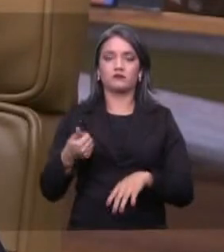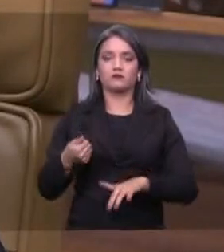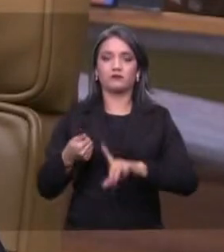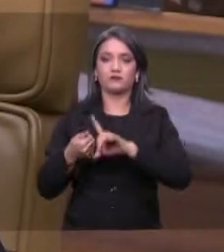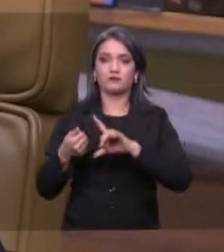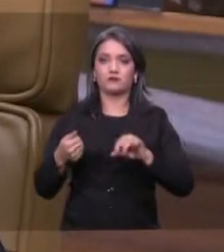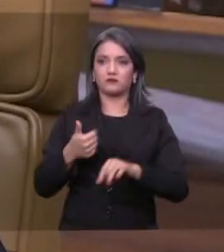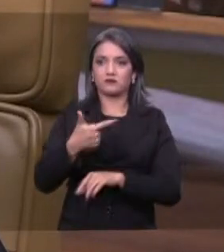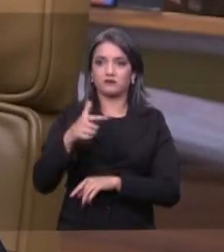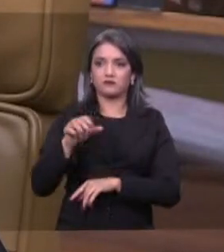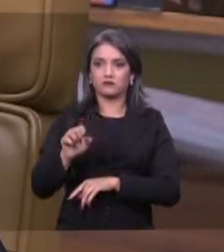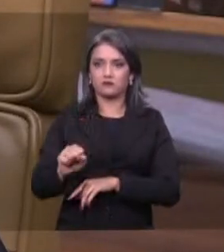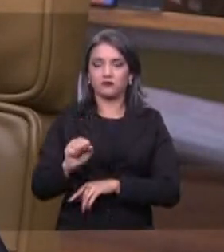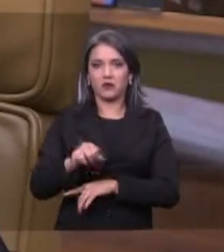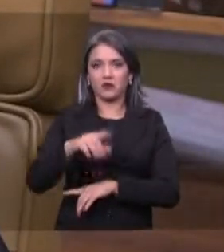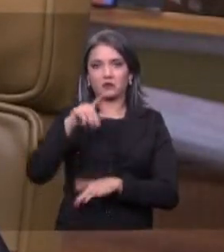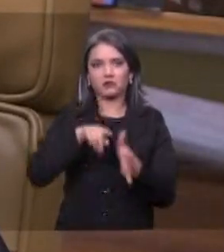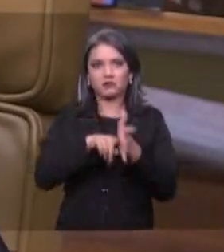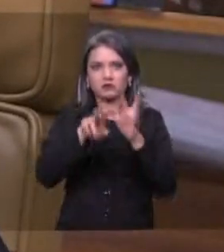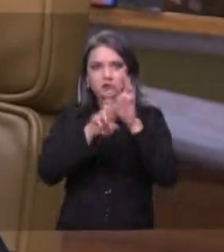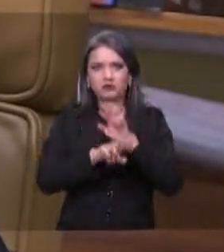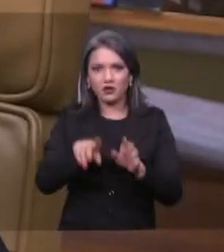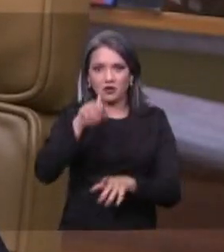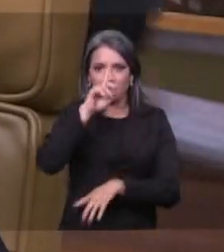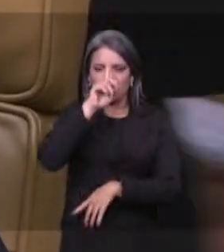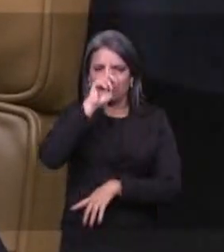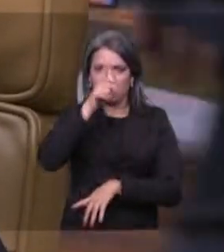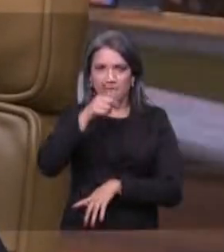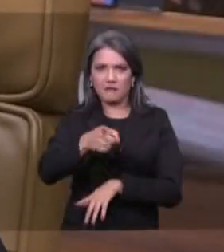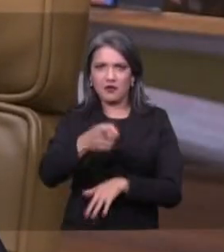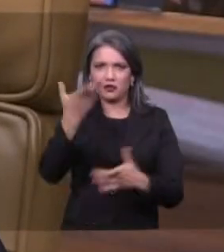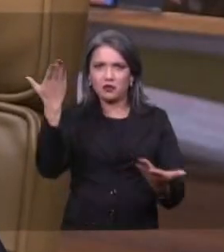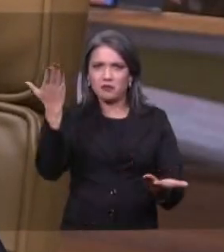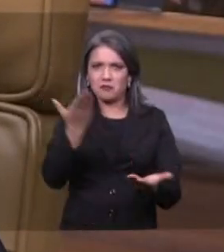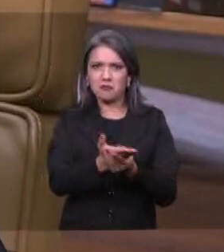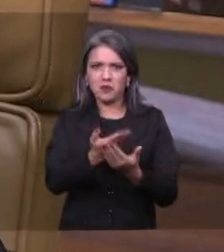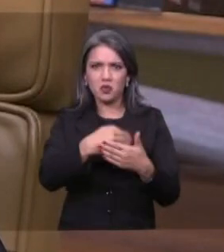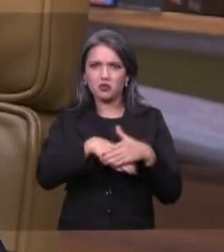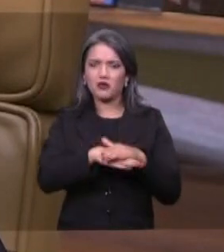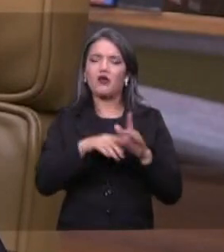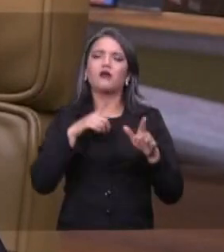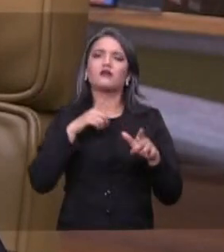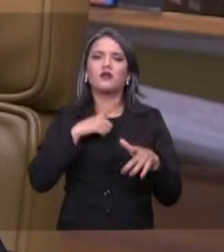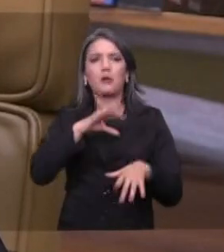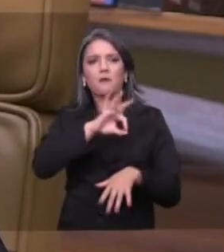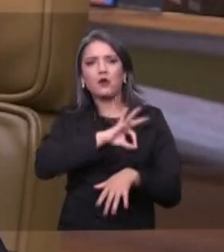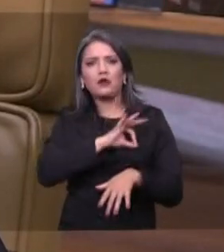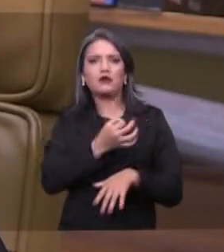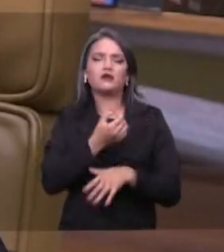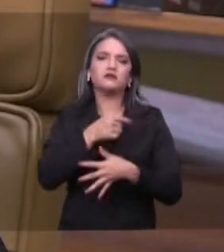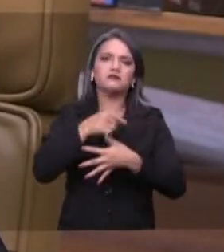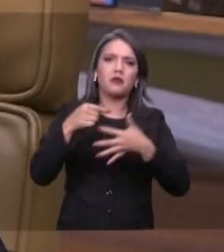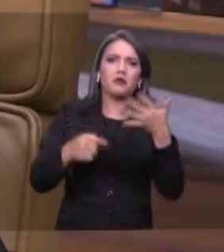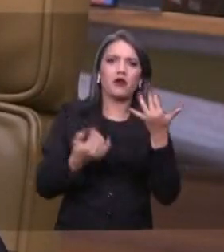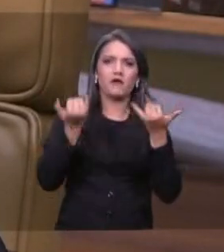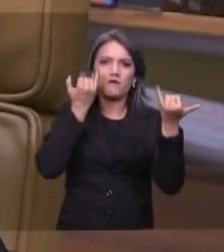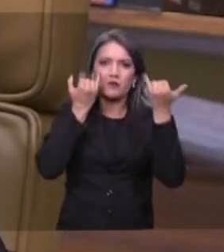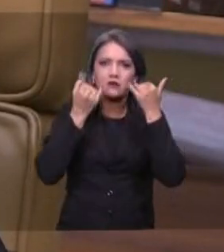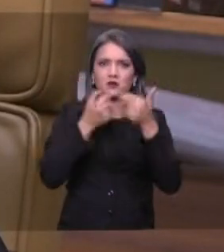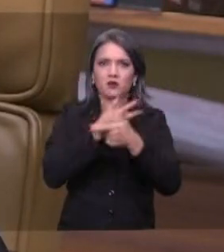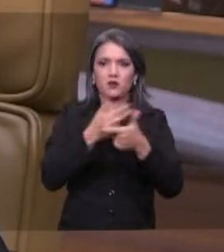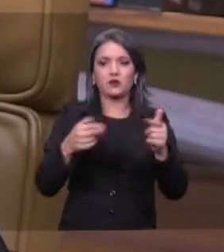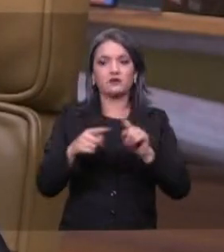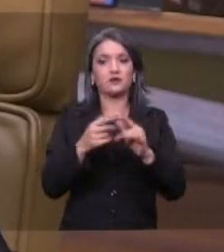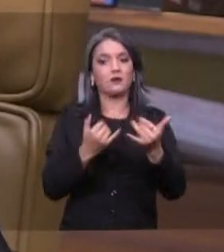Ordenado o arquivamento do inquérito, essa é a redação original. Policial ou de quaisquer elementos informativos da mesma